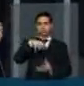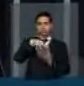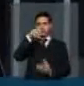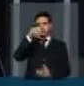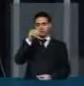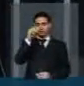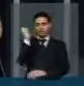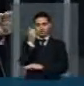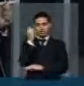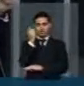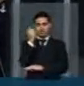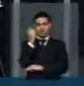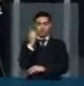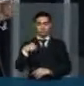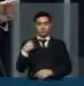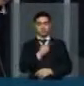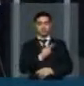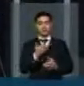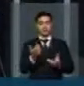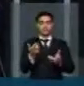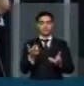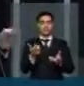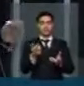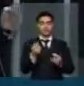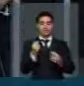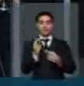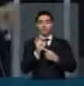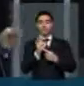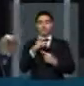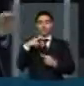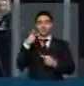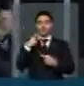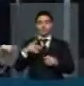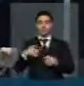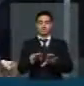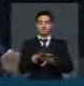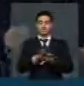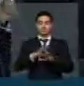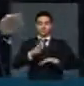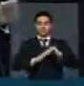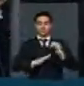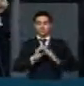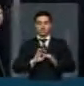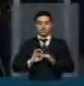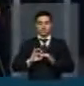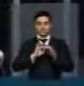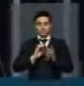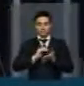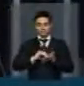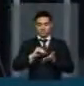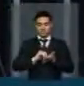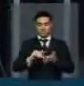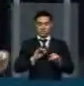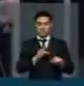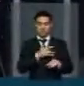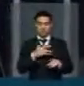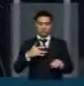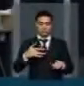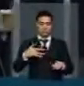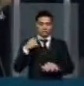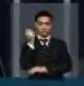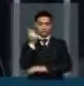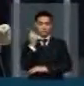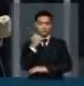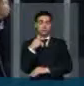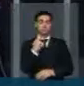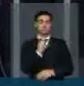do Sul, nós queremos colocar na política, nas práticas integrativas da Secretaria da Saúde do Rio Grande do Sul. Nós